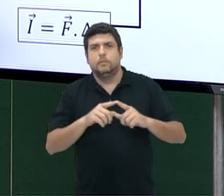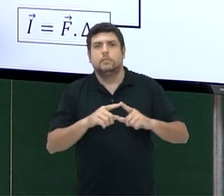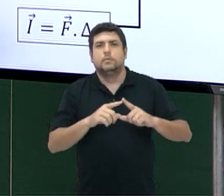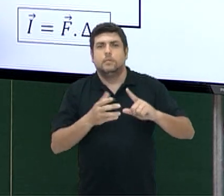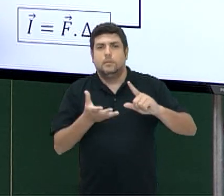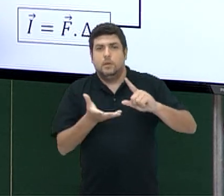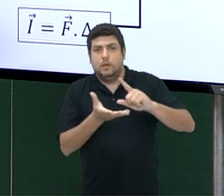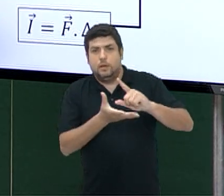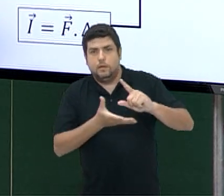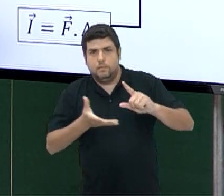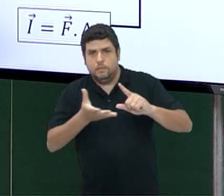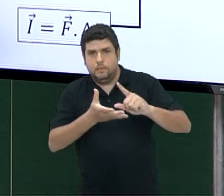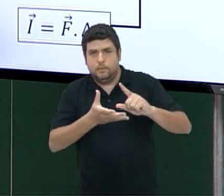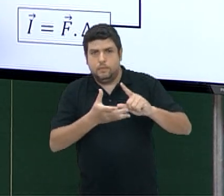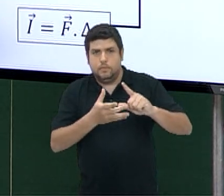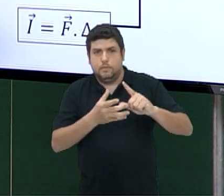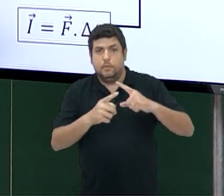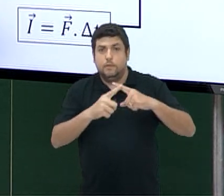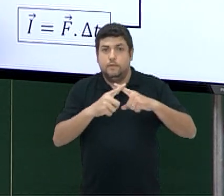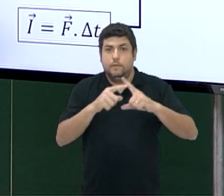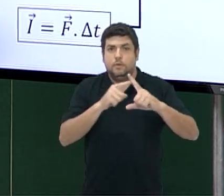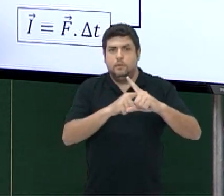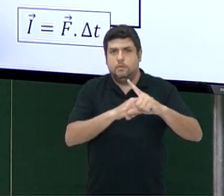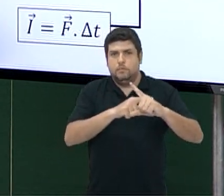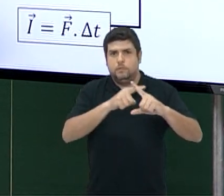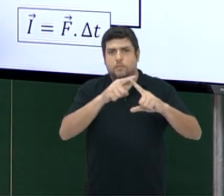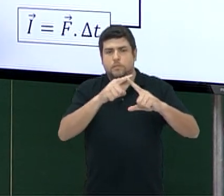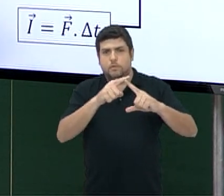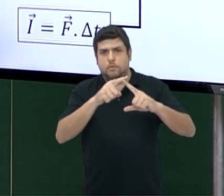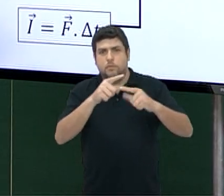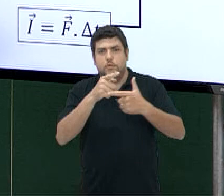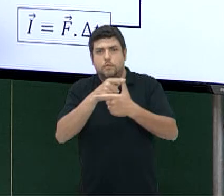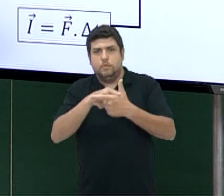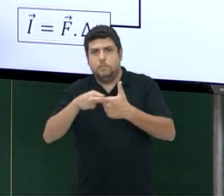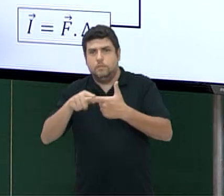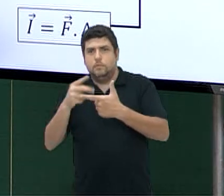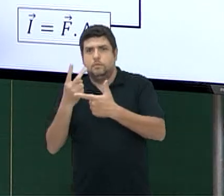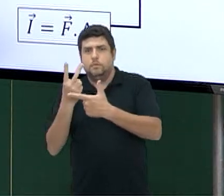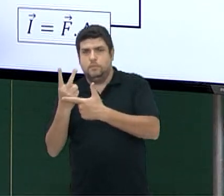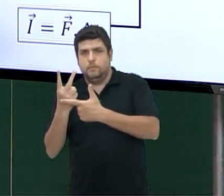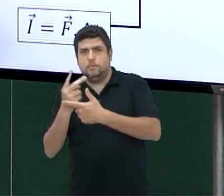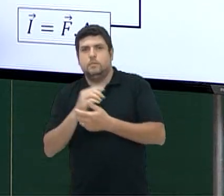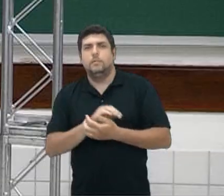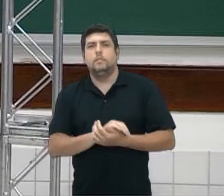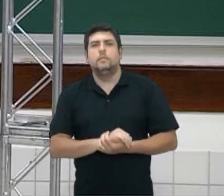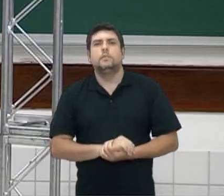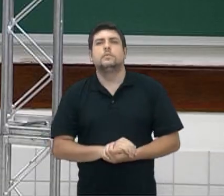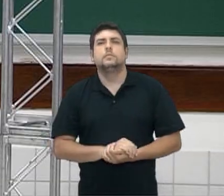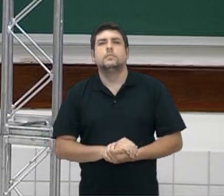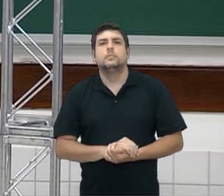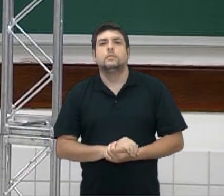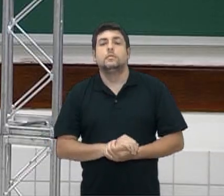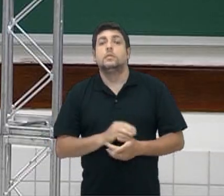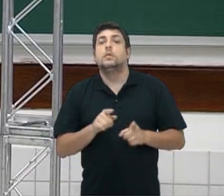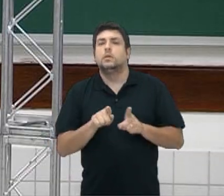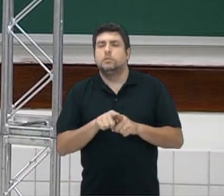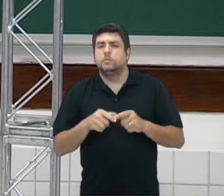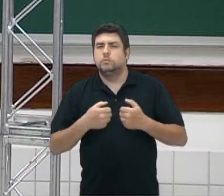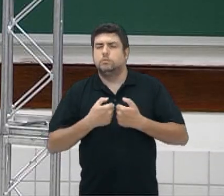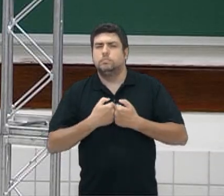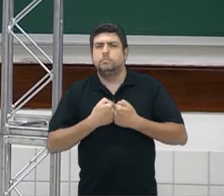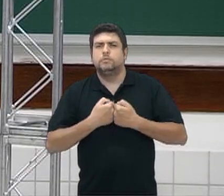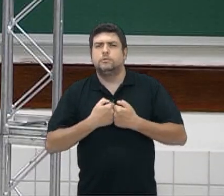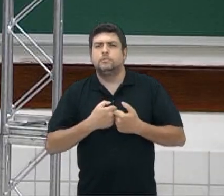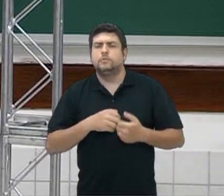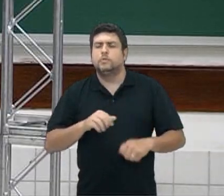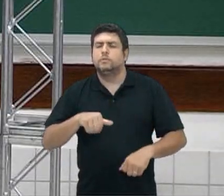base vezes altura dividido por 2. E o que é a paixão de todos os gráficos de física?